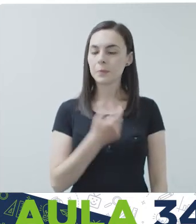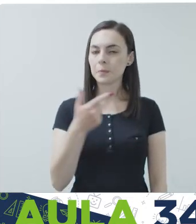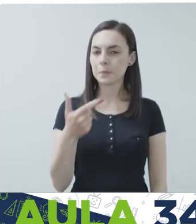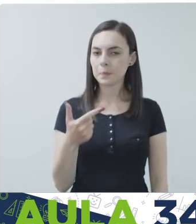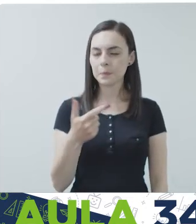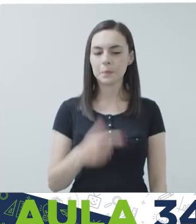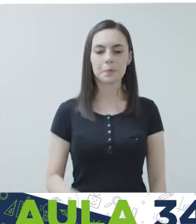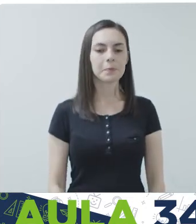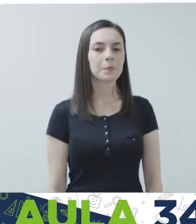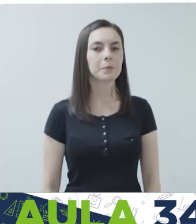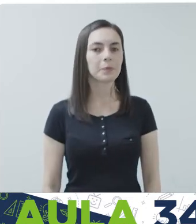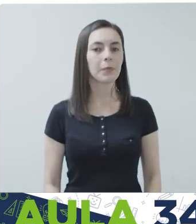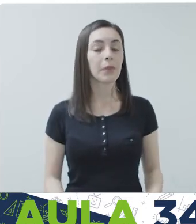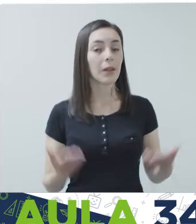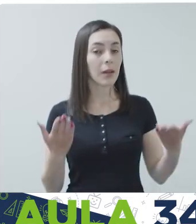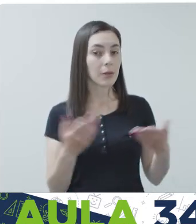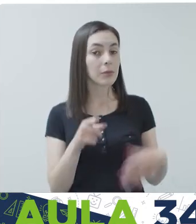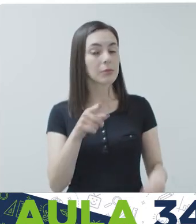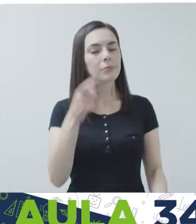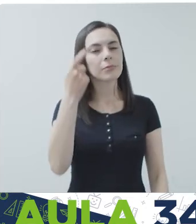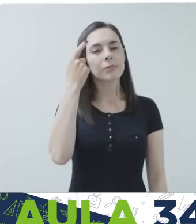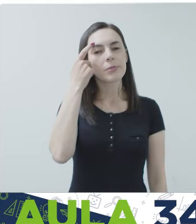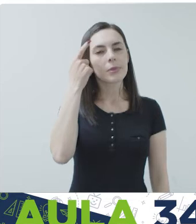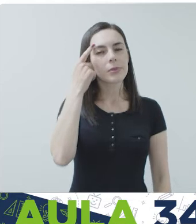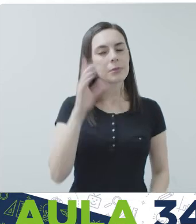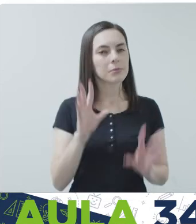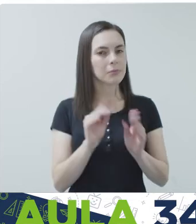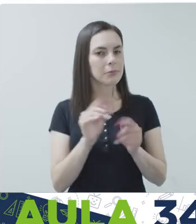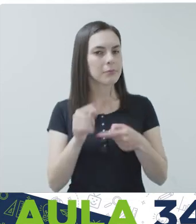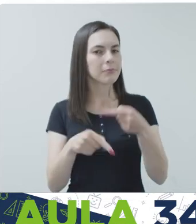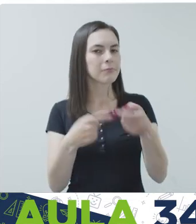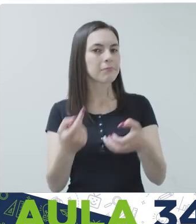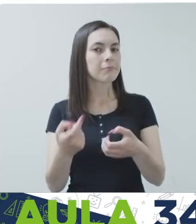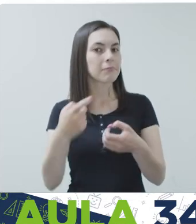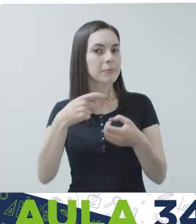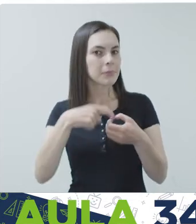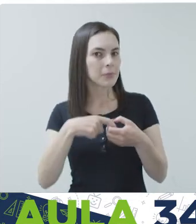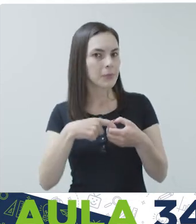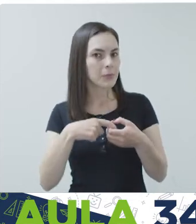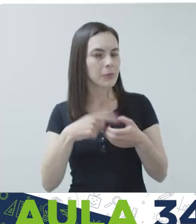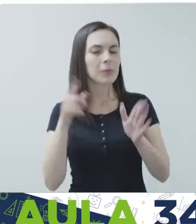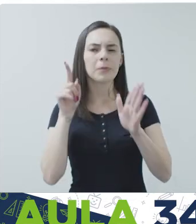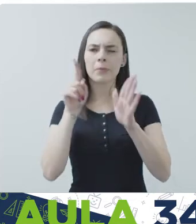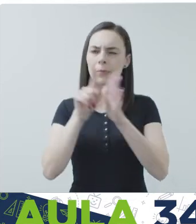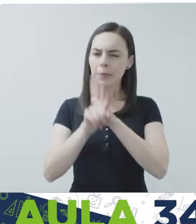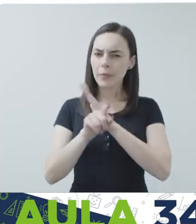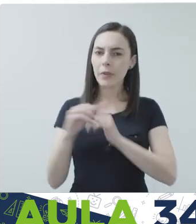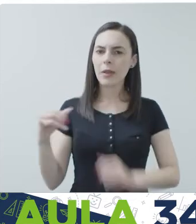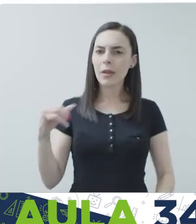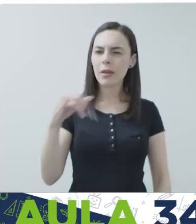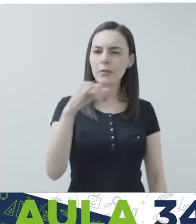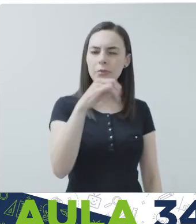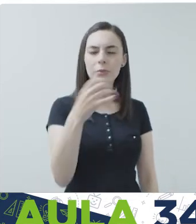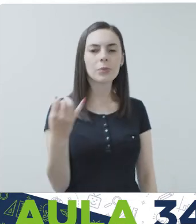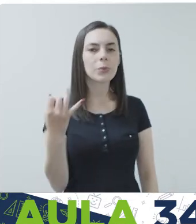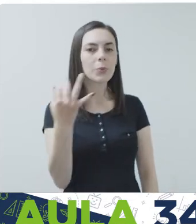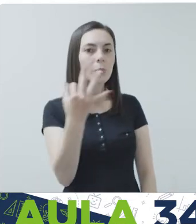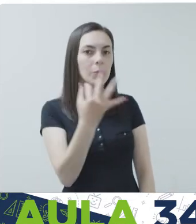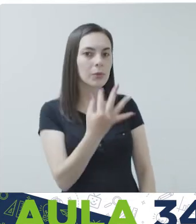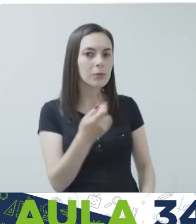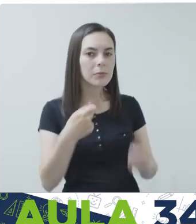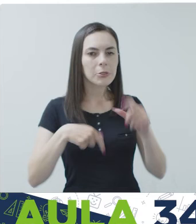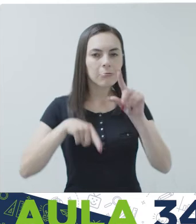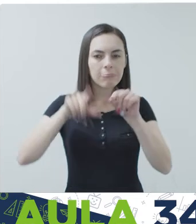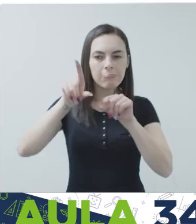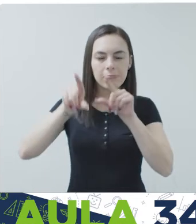2. Eu vou deixar vocês pensarem um pouquinho e eu já volto. Quantos aviões eu tenho que contornar